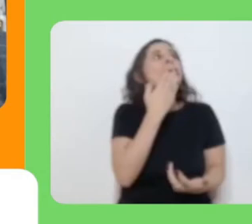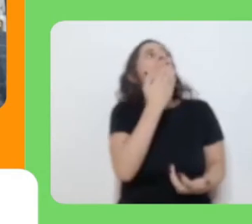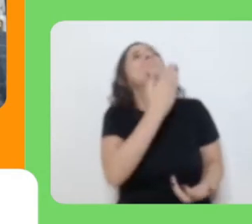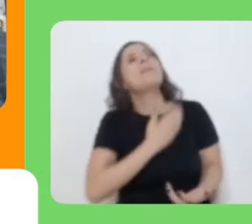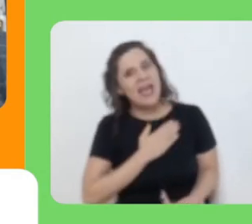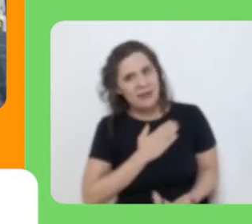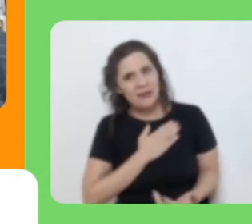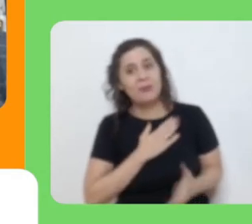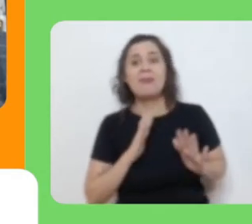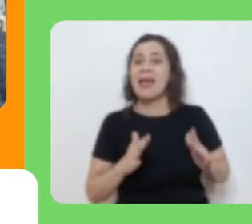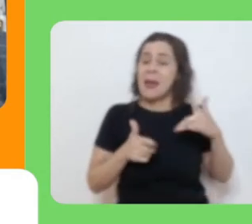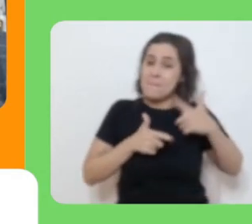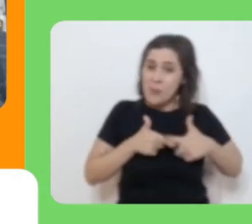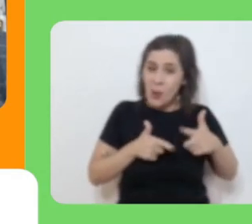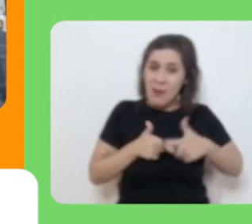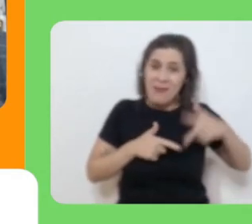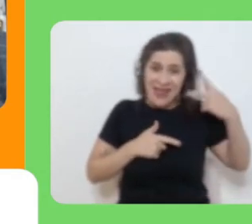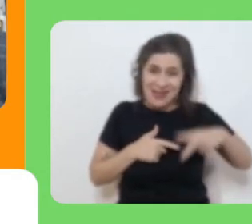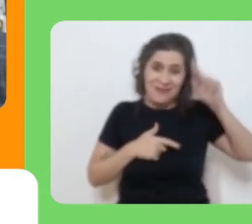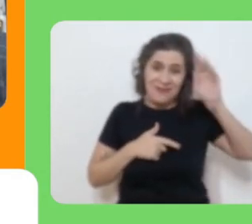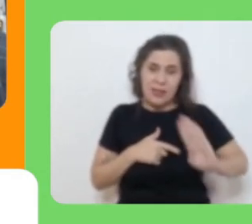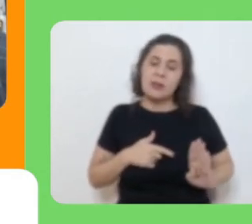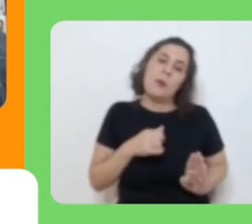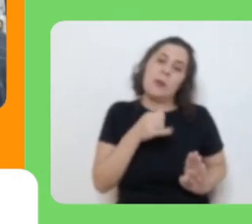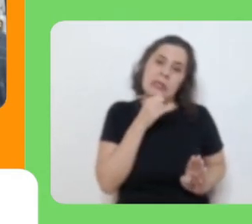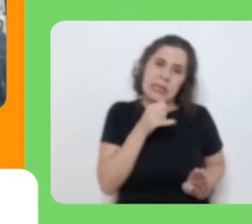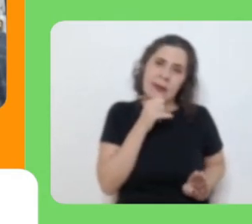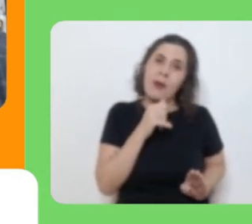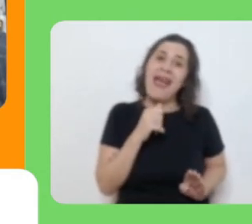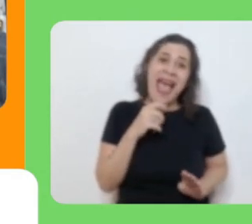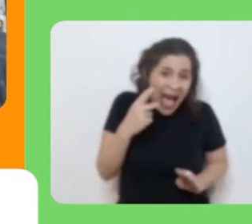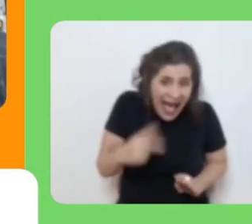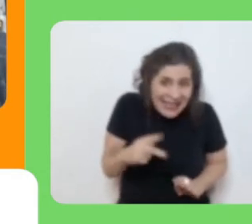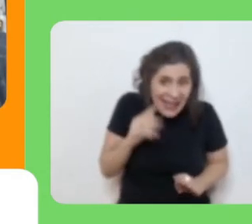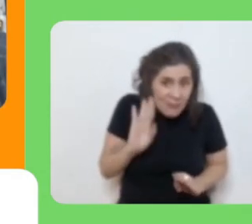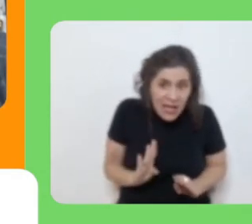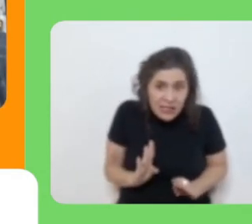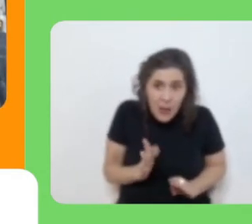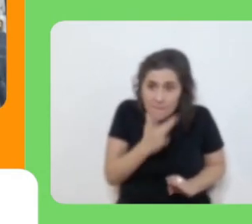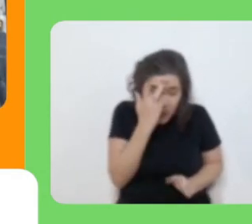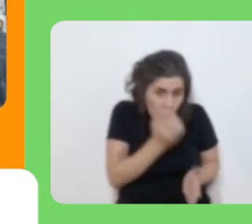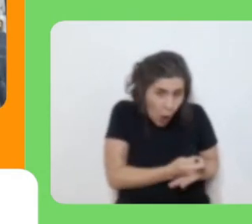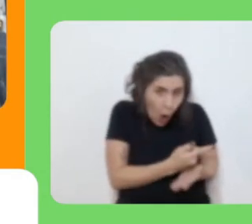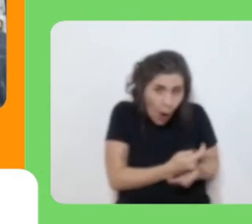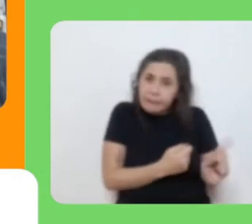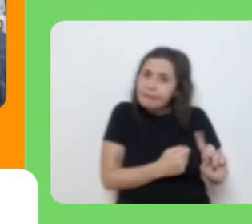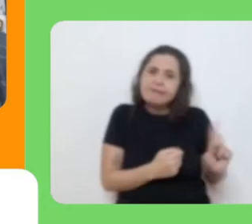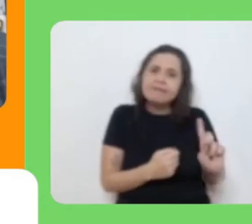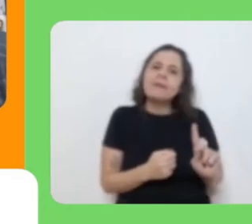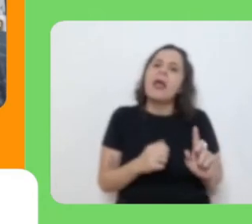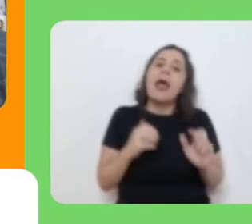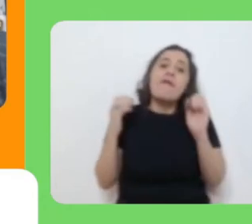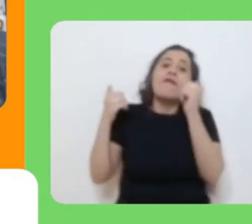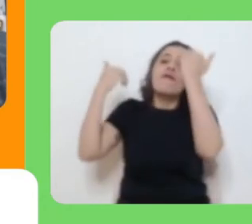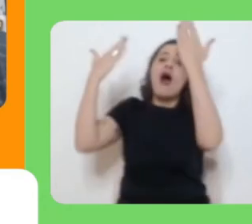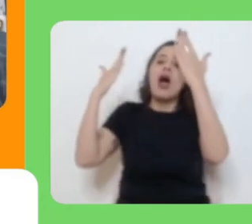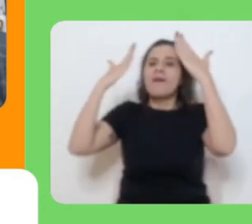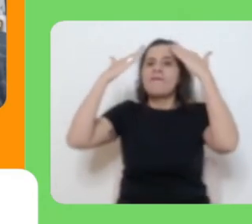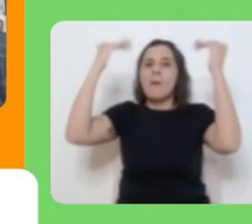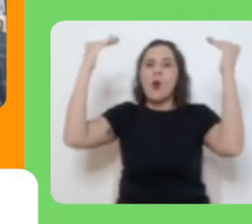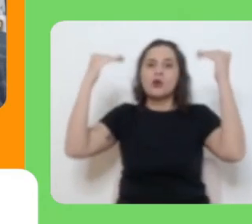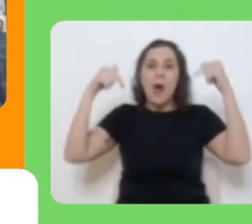de gargalo, que assim, o jogo brasileiro estoura lá fora. Brasileiro compra GTA, compra FIFA.